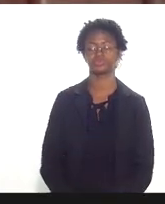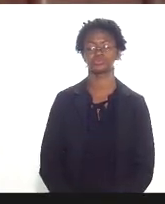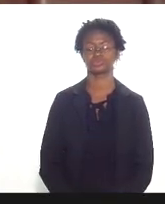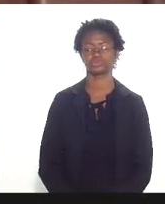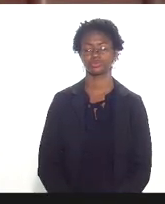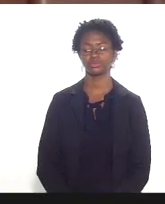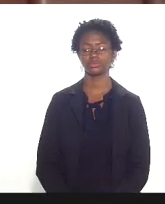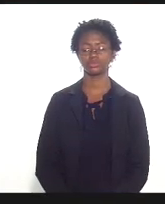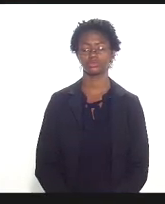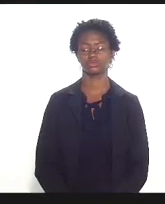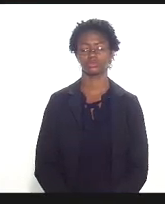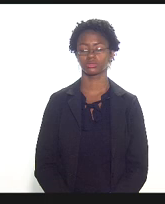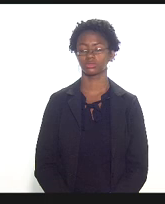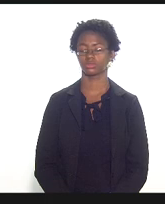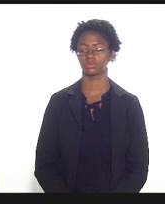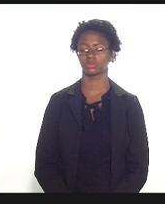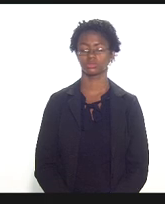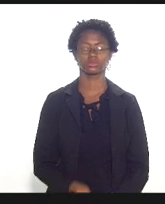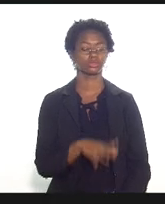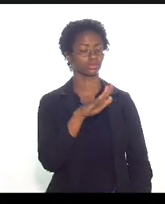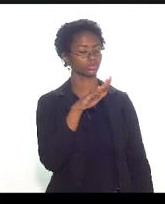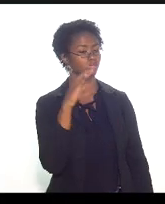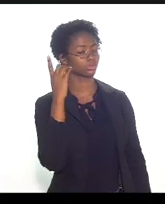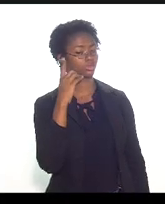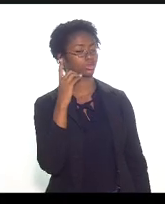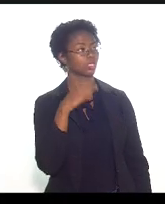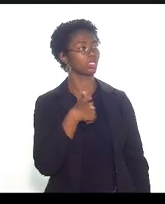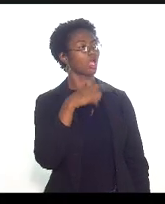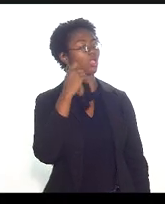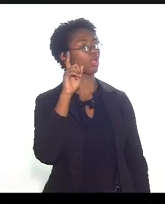quero agradecer. Não dá pra gente nada aí hoje. Oi?